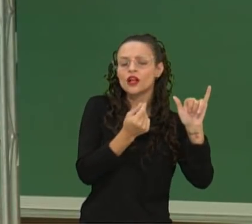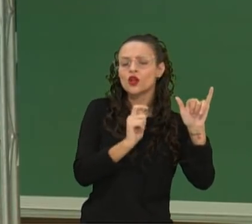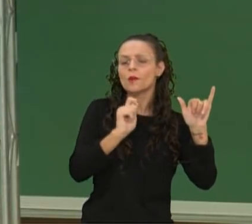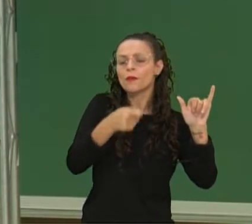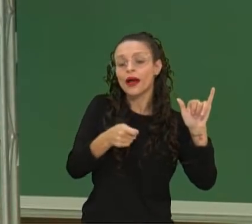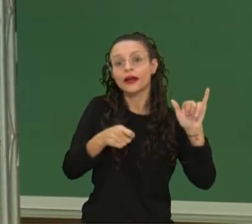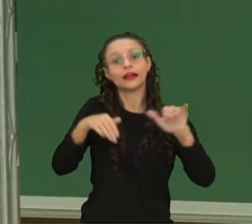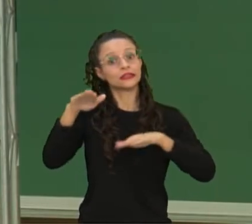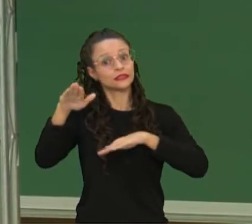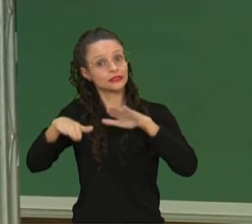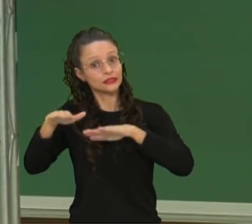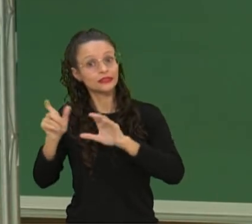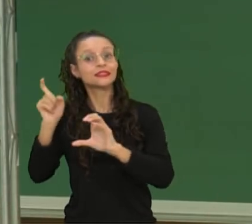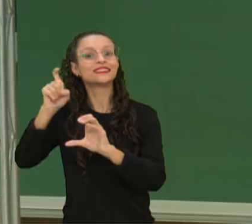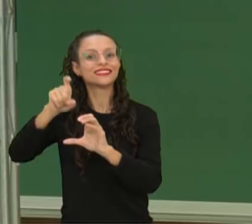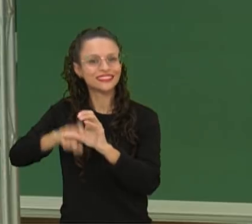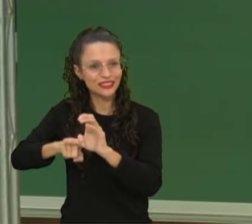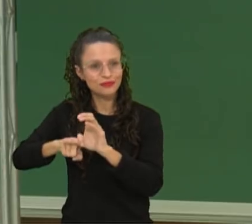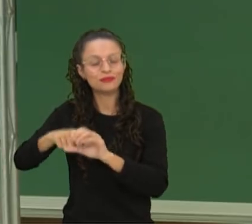Beleza?